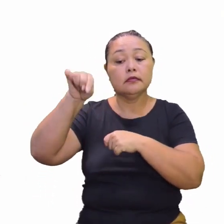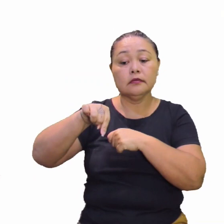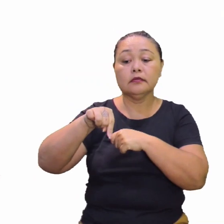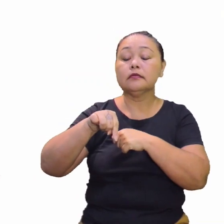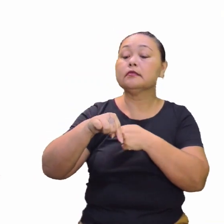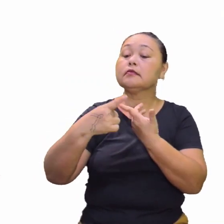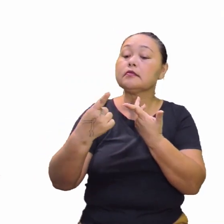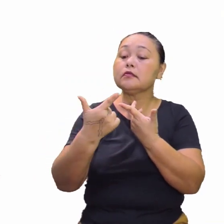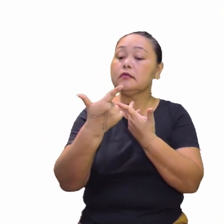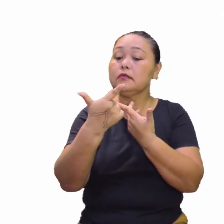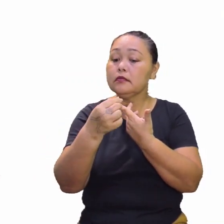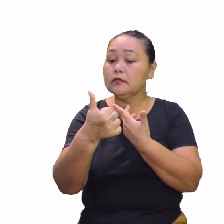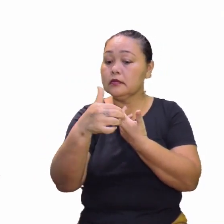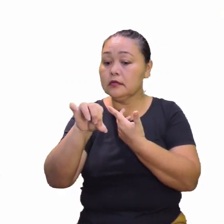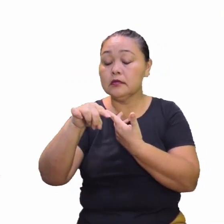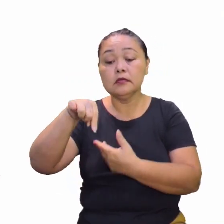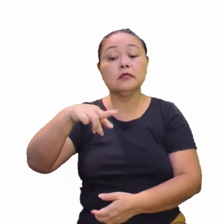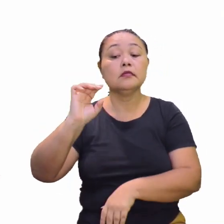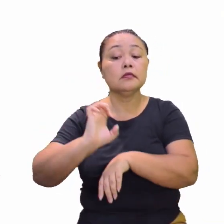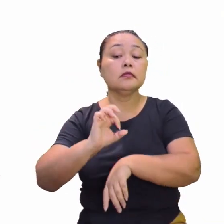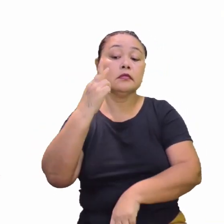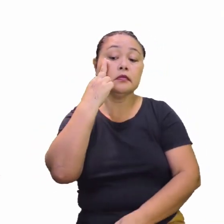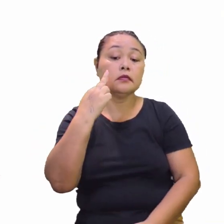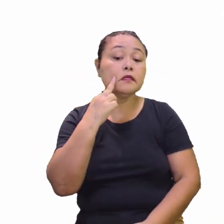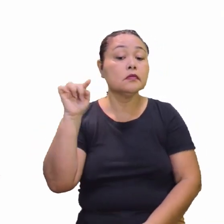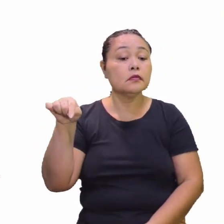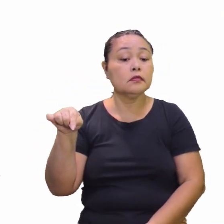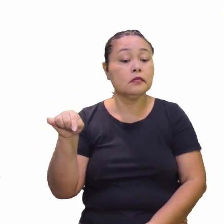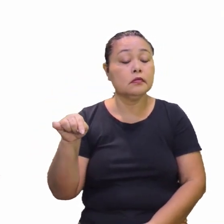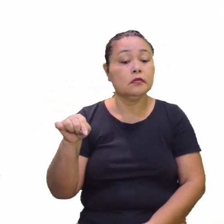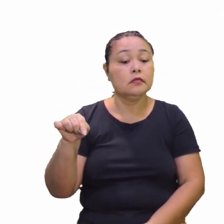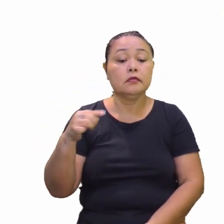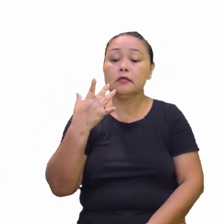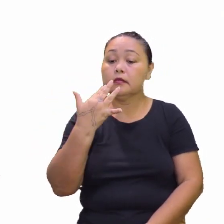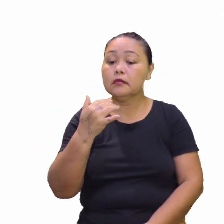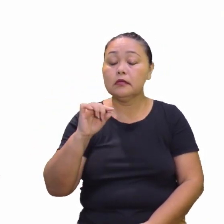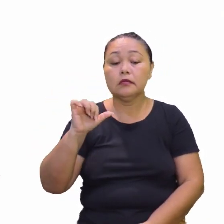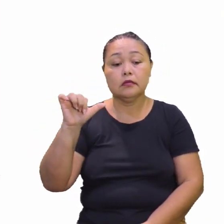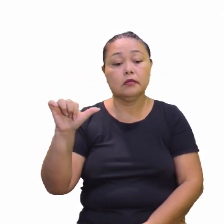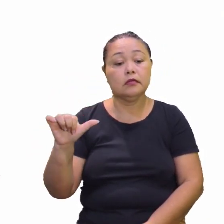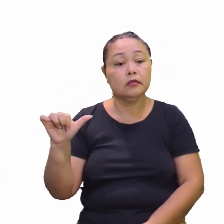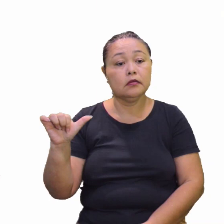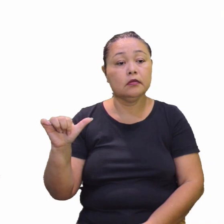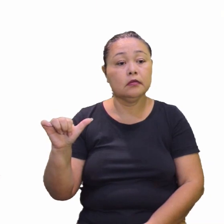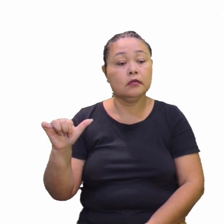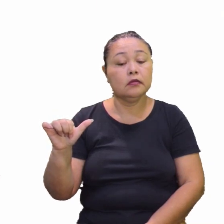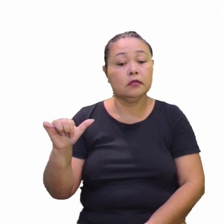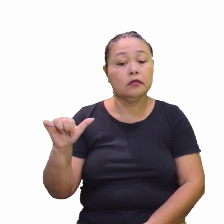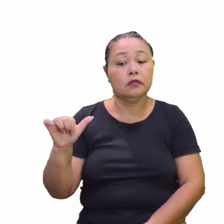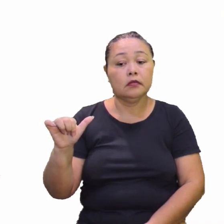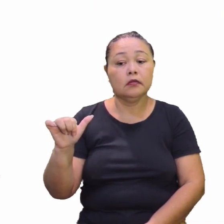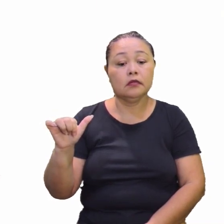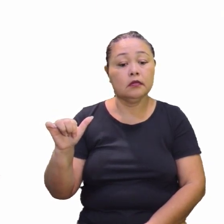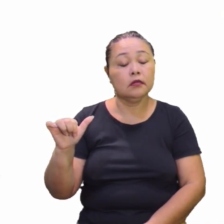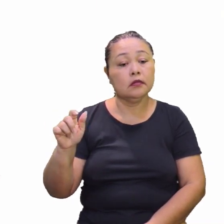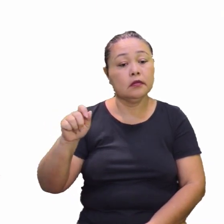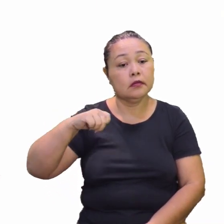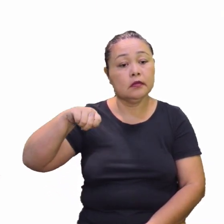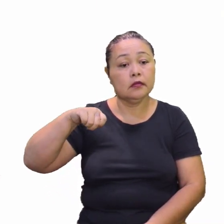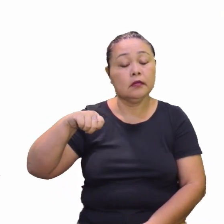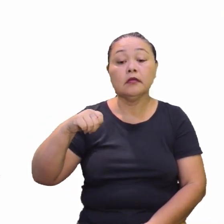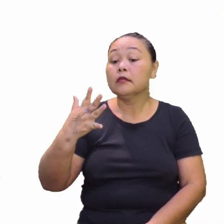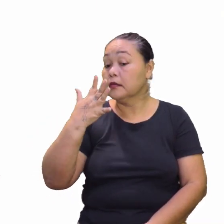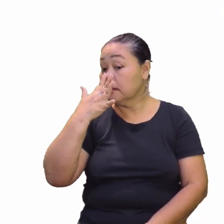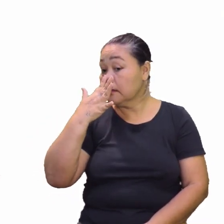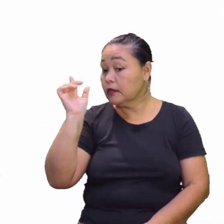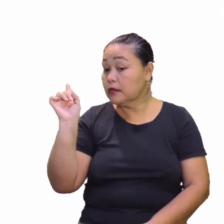2019. Então, quando a gente fala também aqui de Rondônia, a gente vai observar o seguinte, vou mudar de cor aqui, vou pegar a canetinha para anotar,